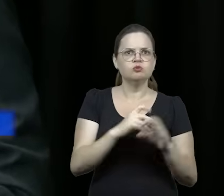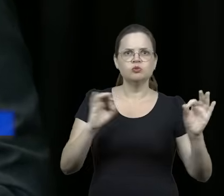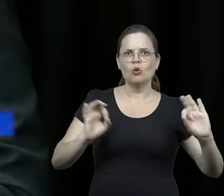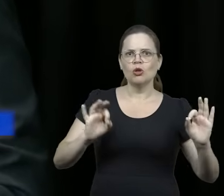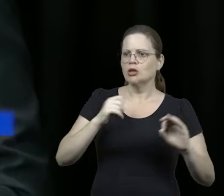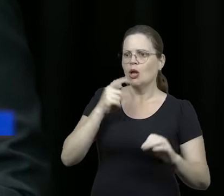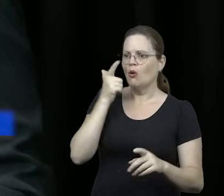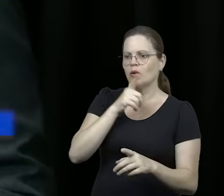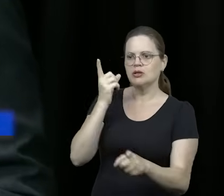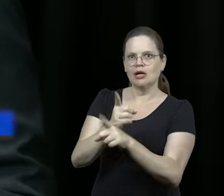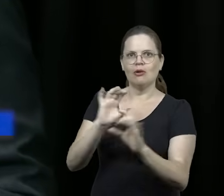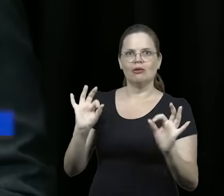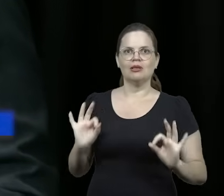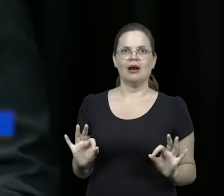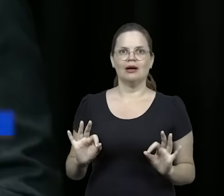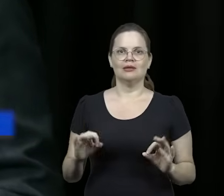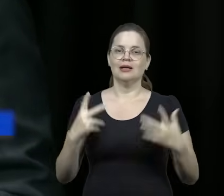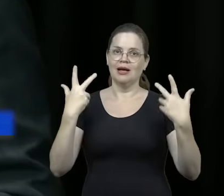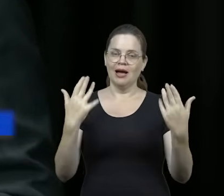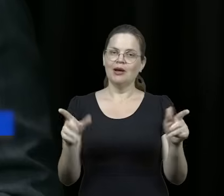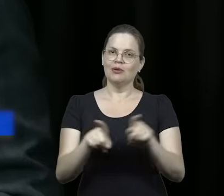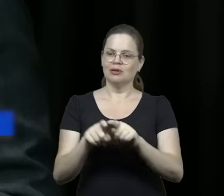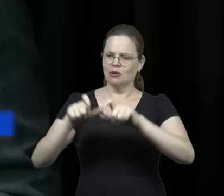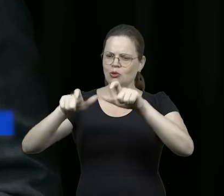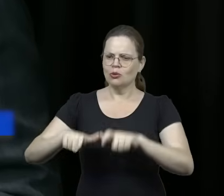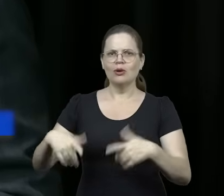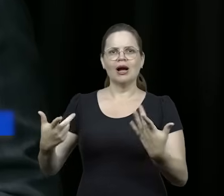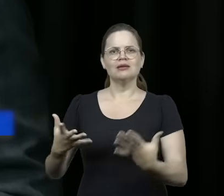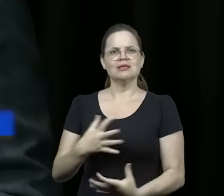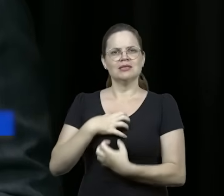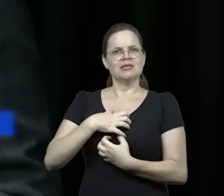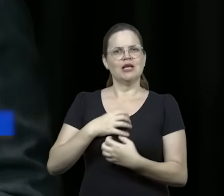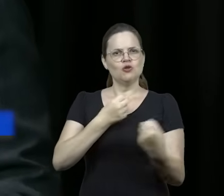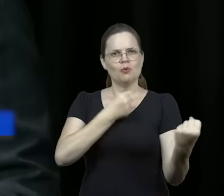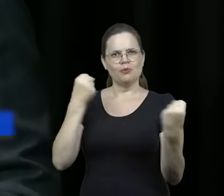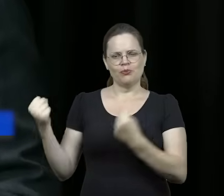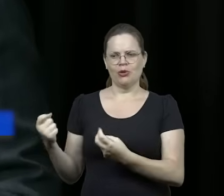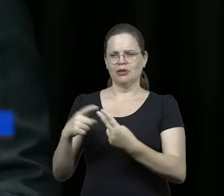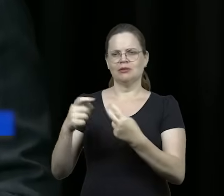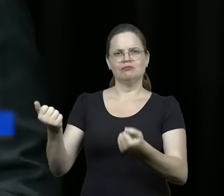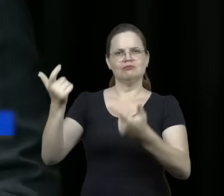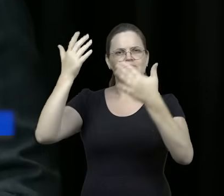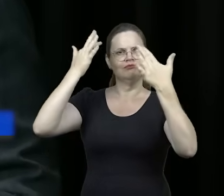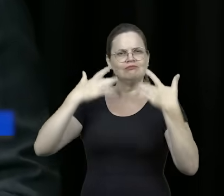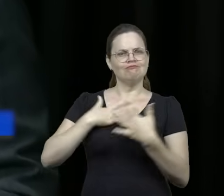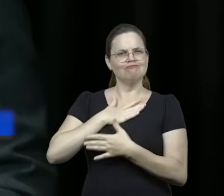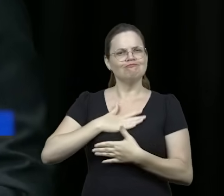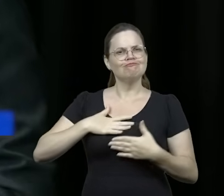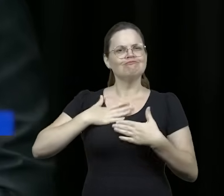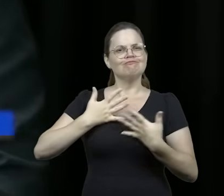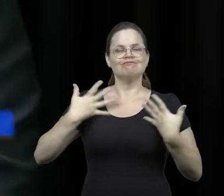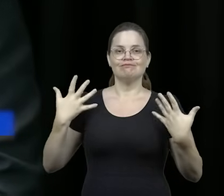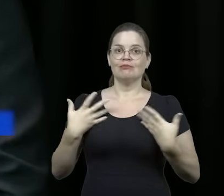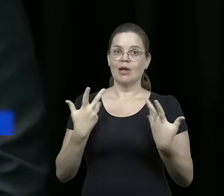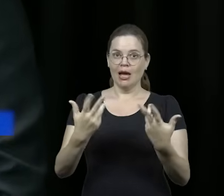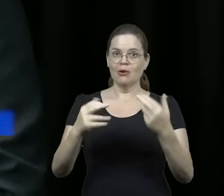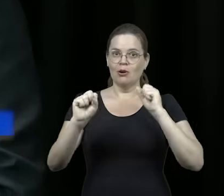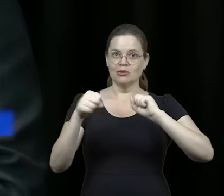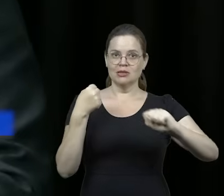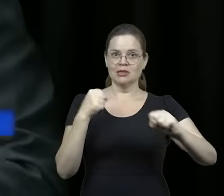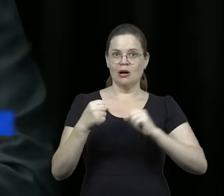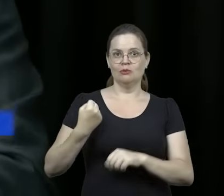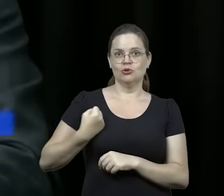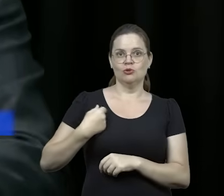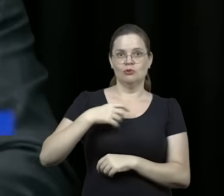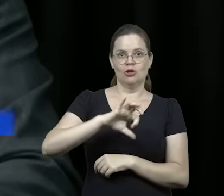segurança, prazer, todo o poder. Essa é a bênção do Senhor que o Senhor está falando no Salmo 91, e por isso tem um monte de gente que